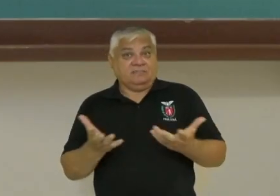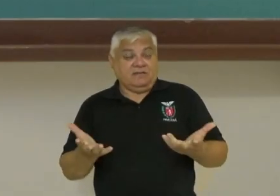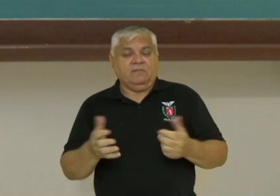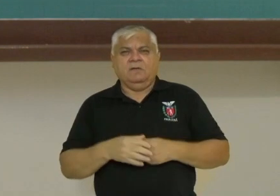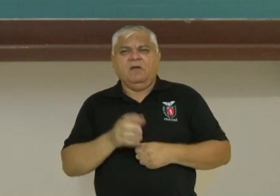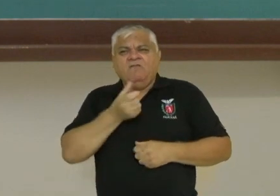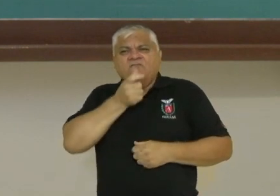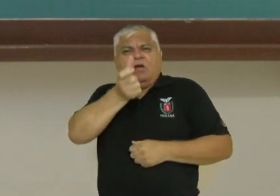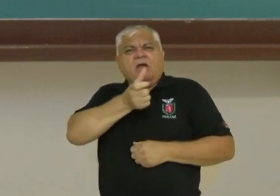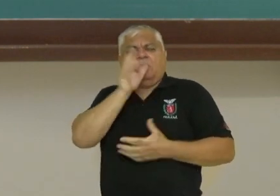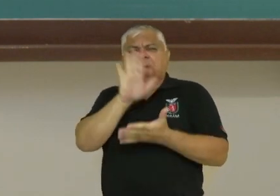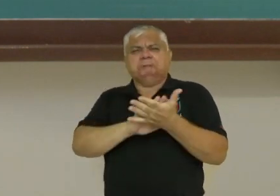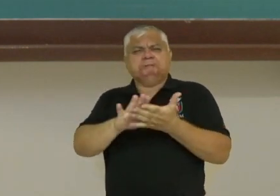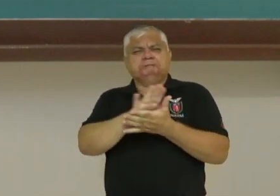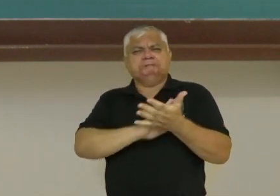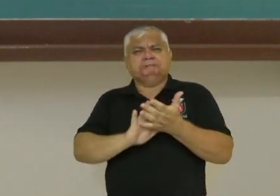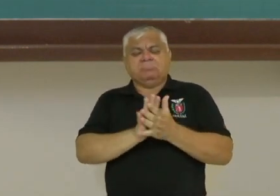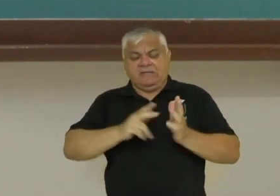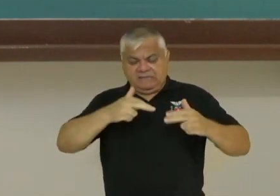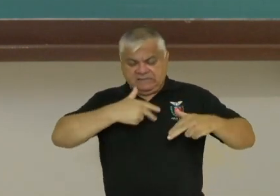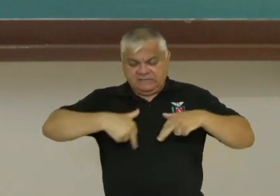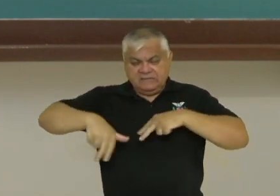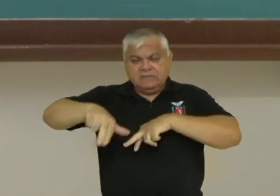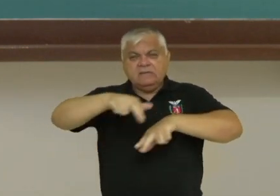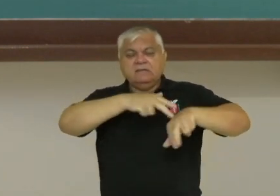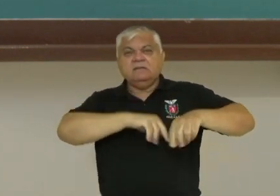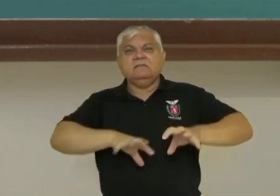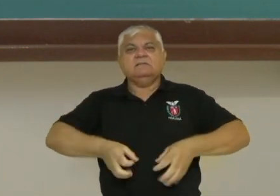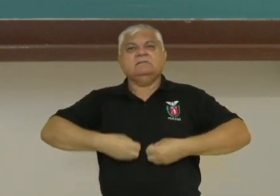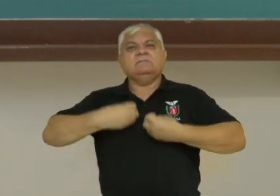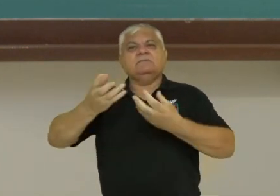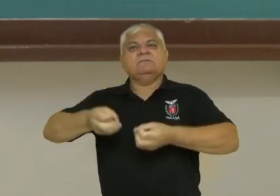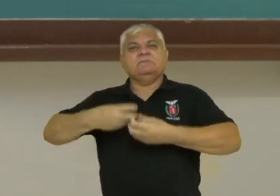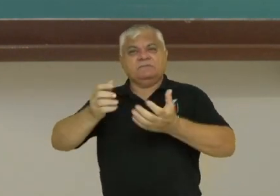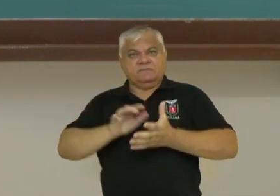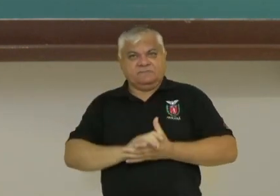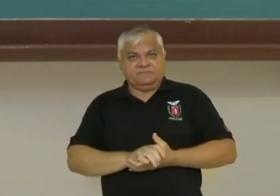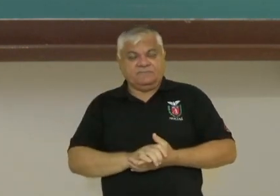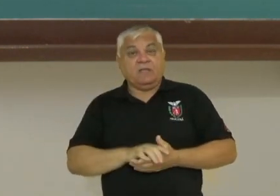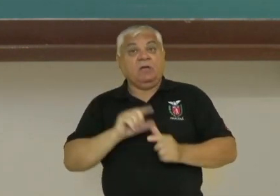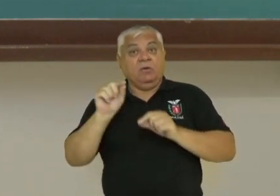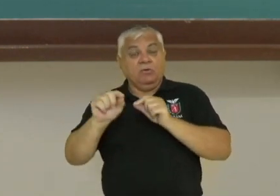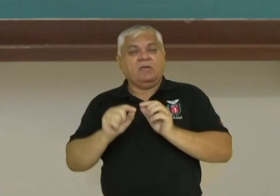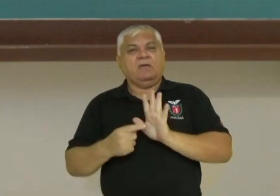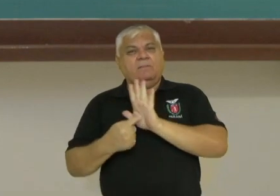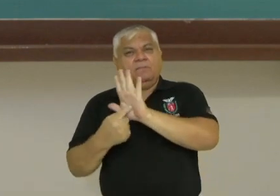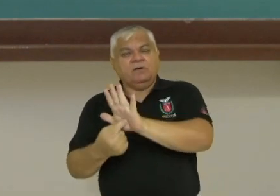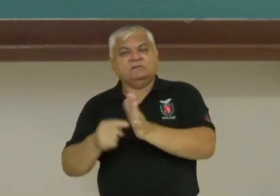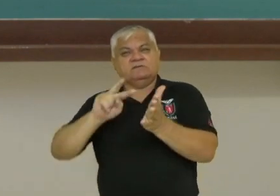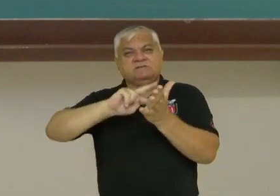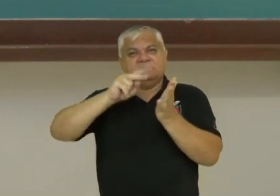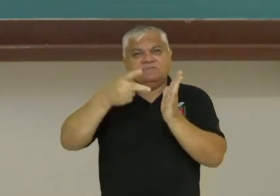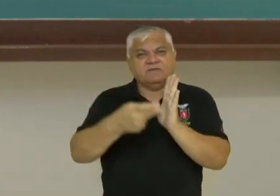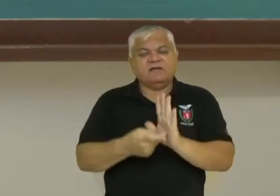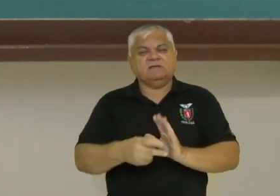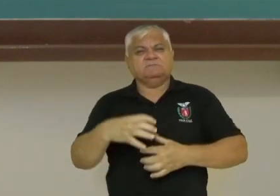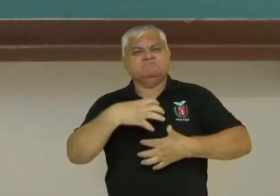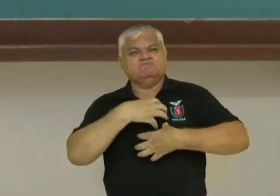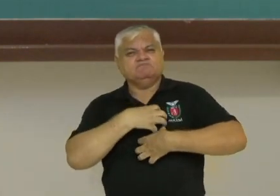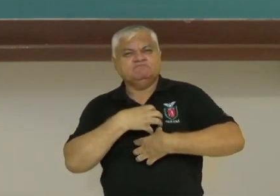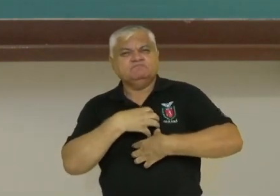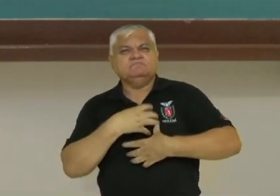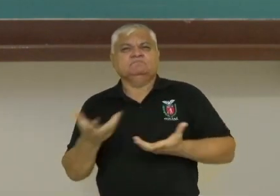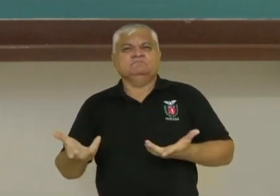muitas vezes o dançar, ele não é o dançar pelo dançar, ele transmite significados,